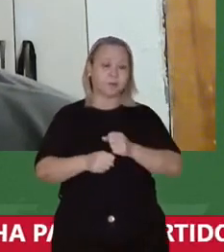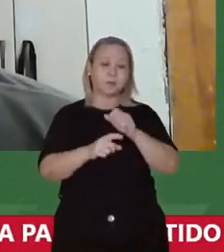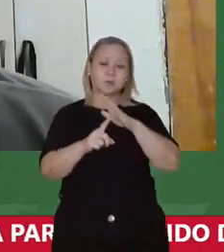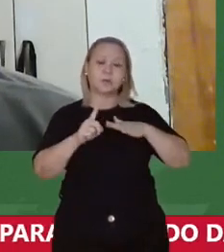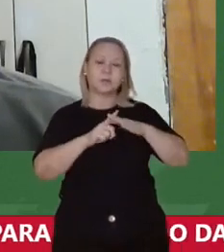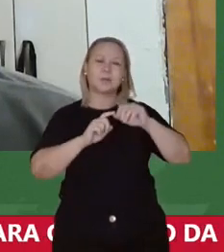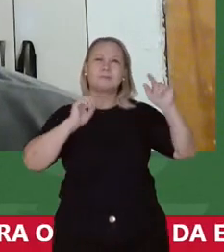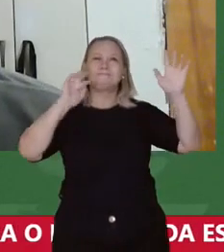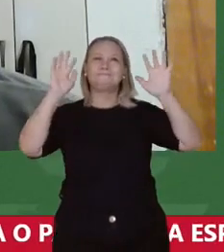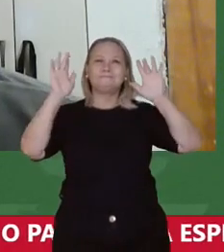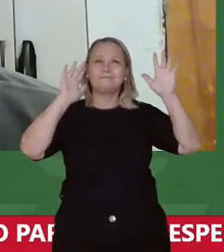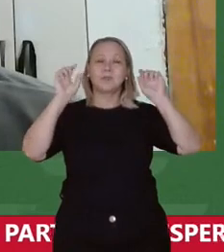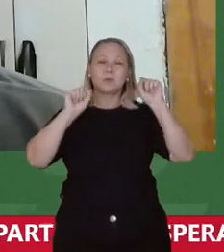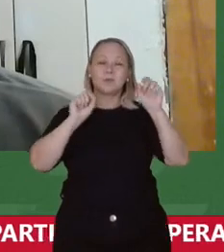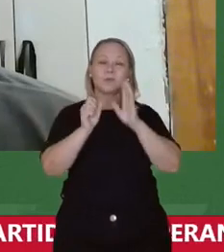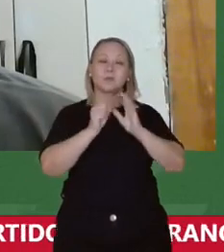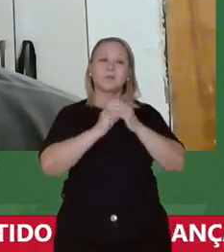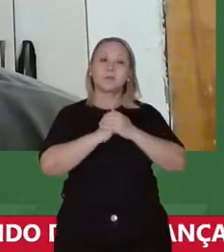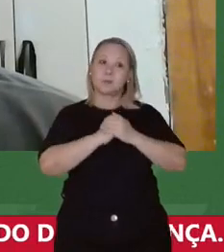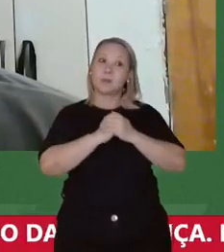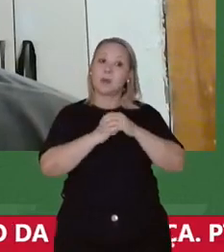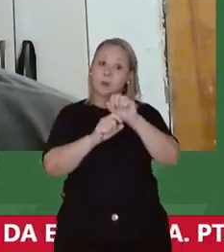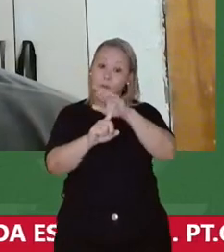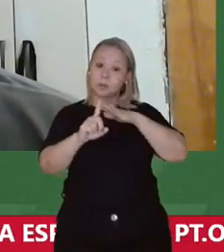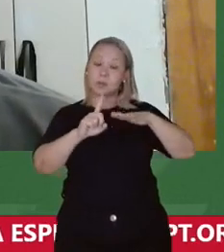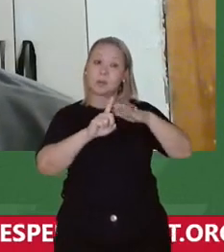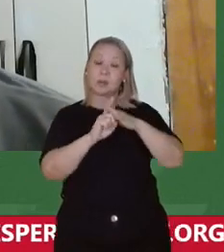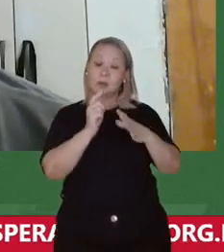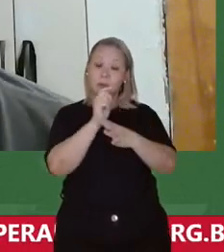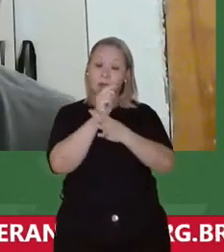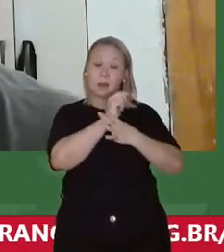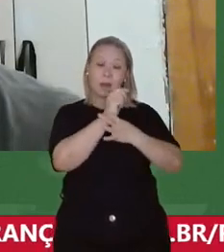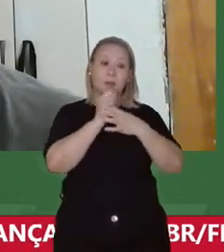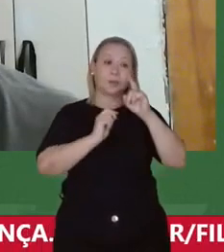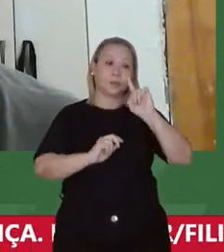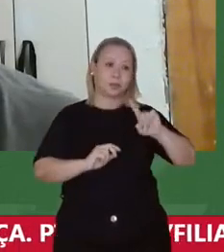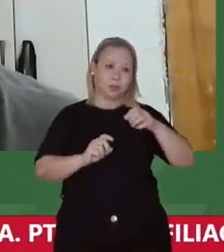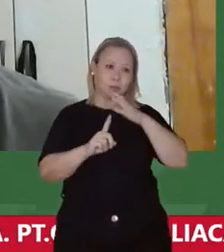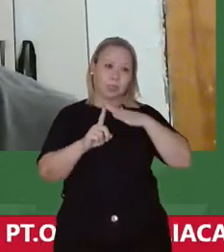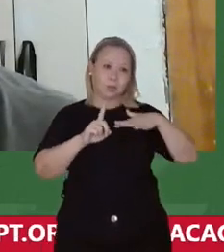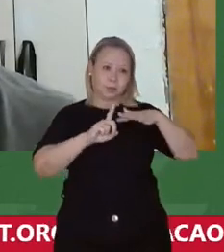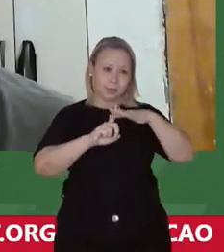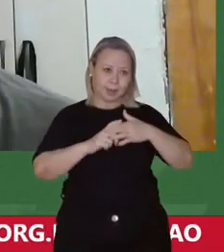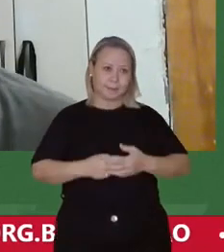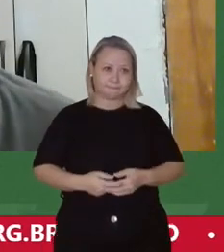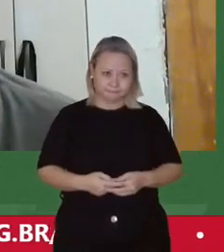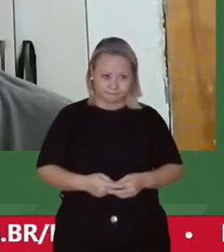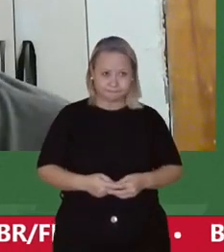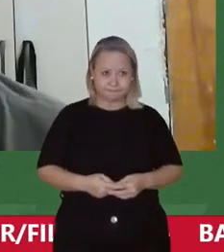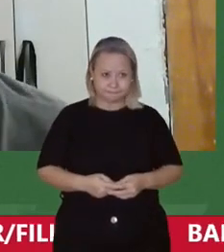uma sociedade que garanta direitos sociais. É isso.